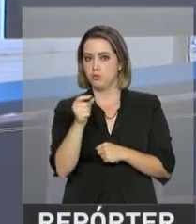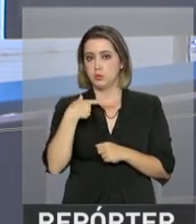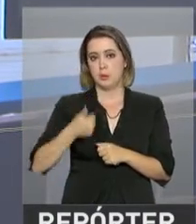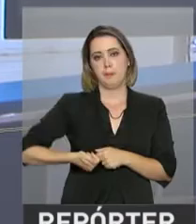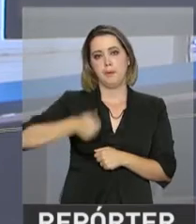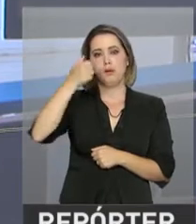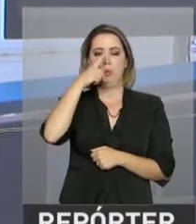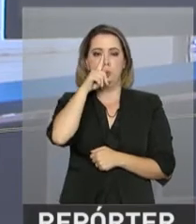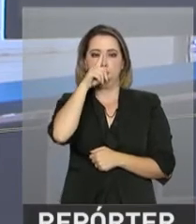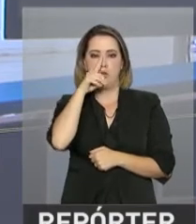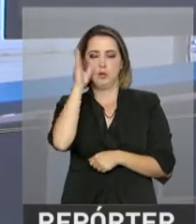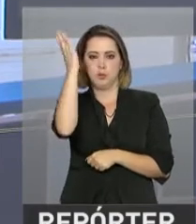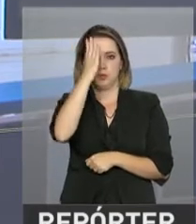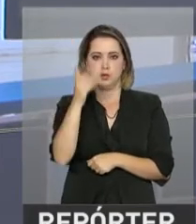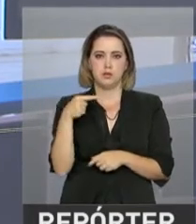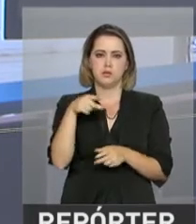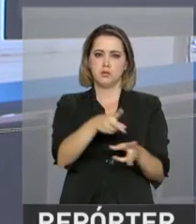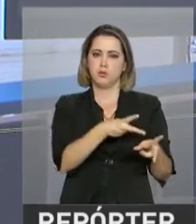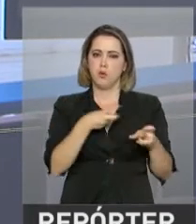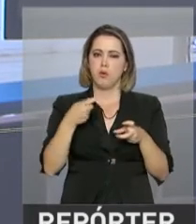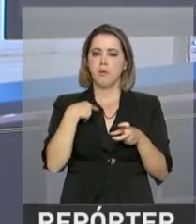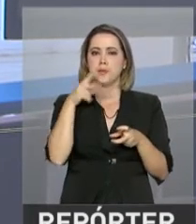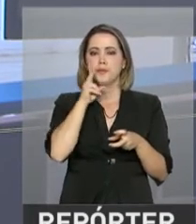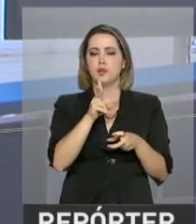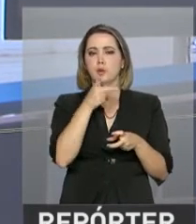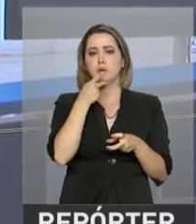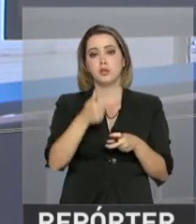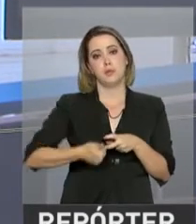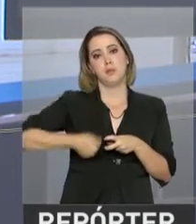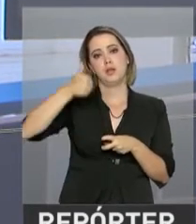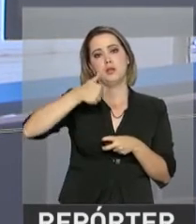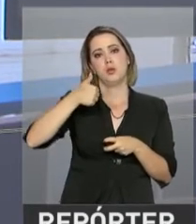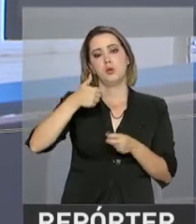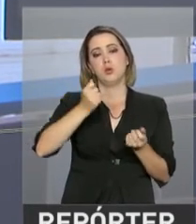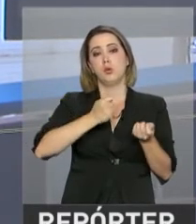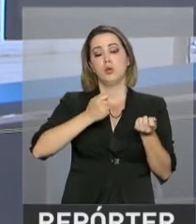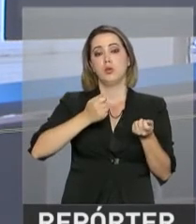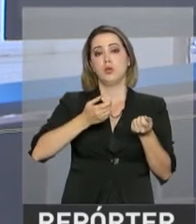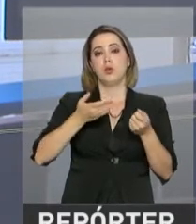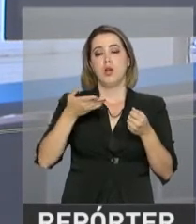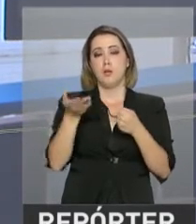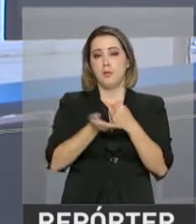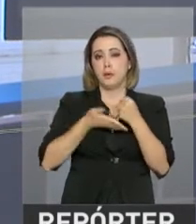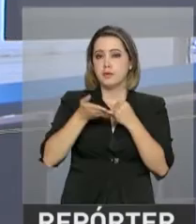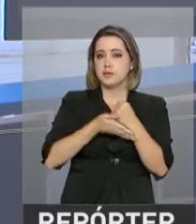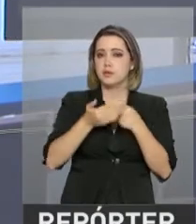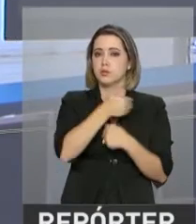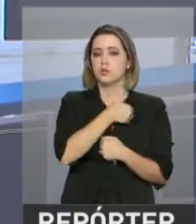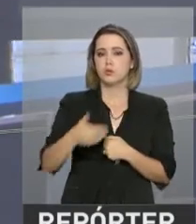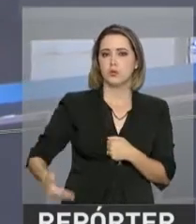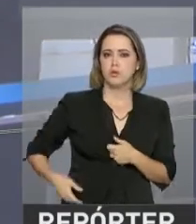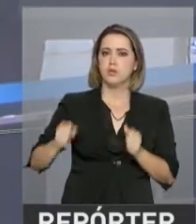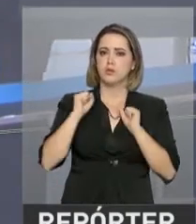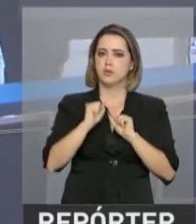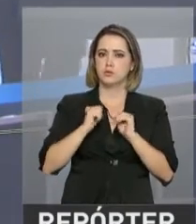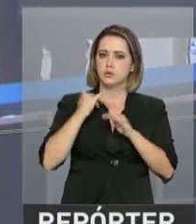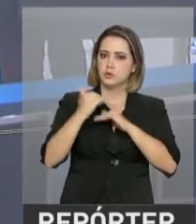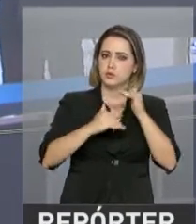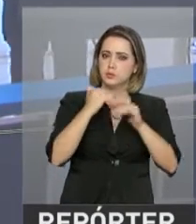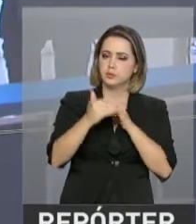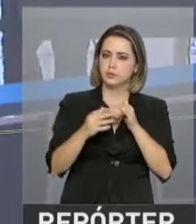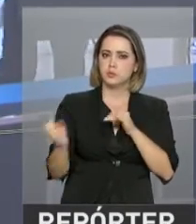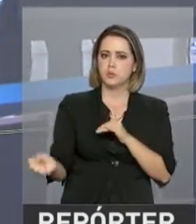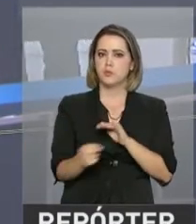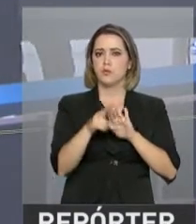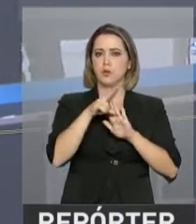agência citou a melhora no funcionamento das estruturas políticas e econômicas no país o que dá sustentação à implementação